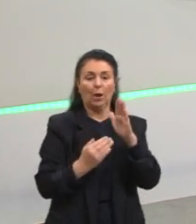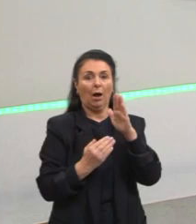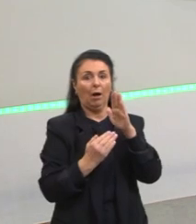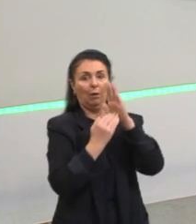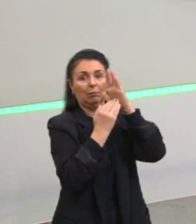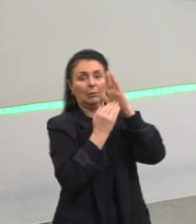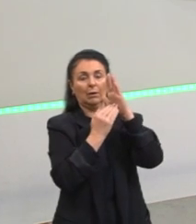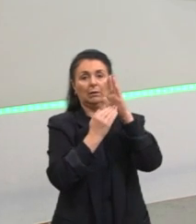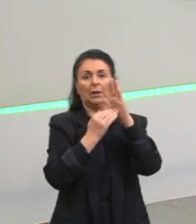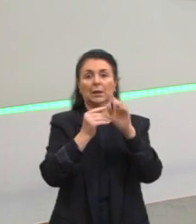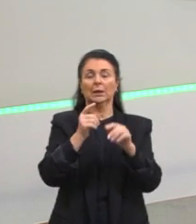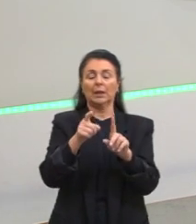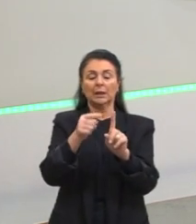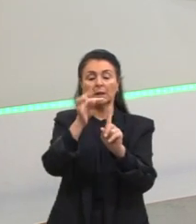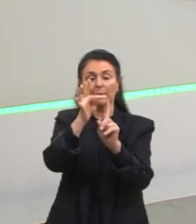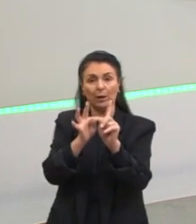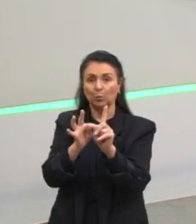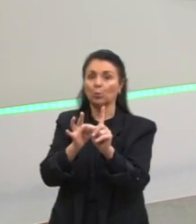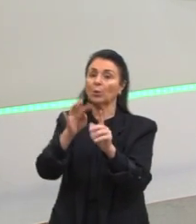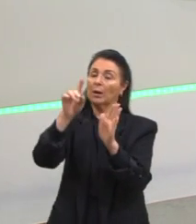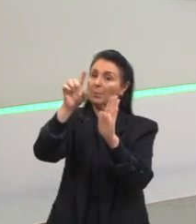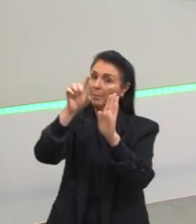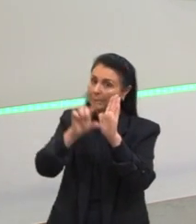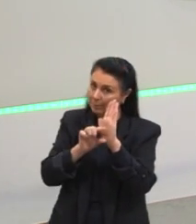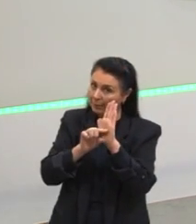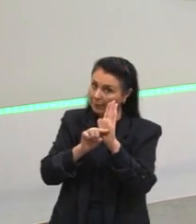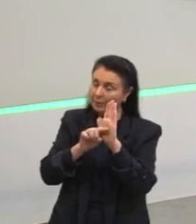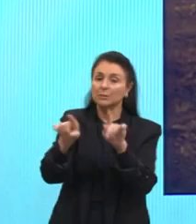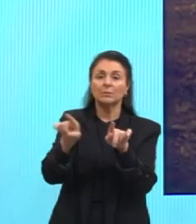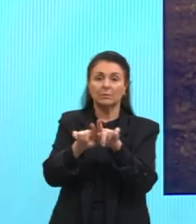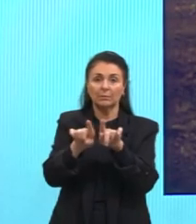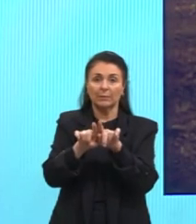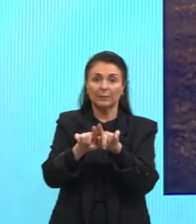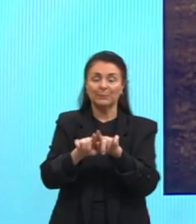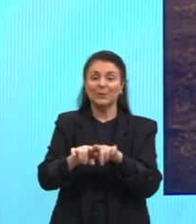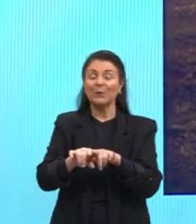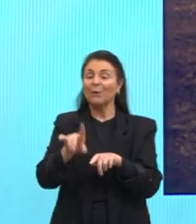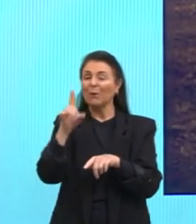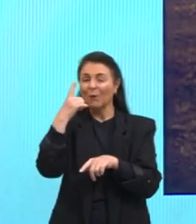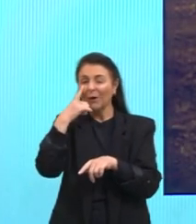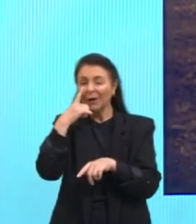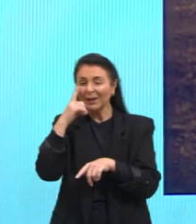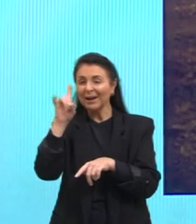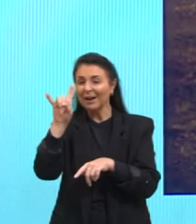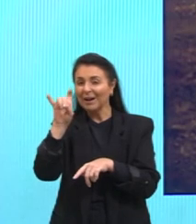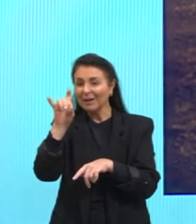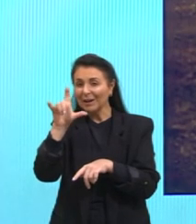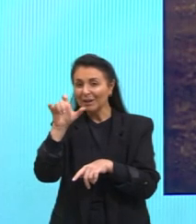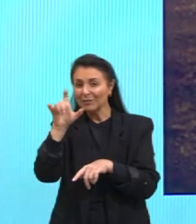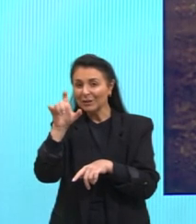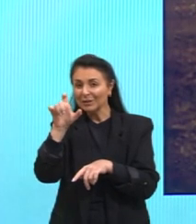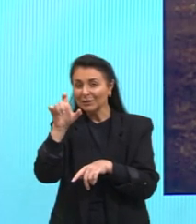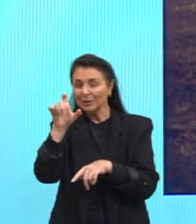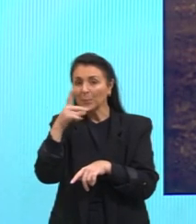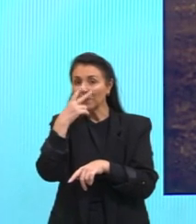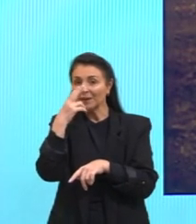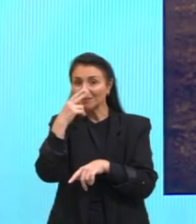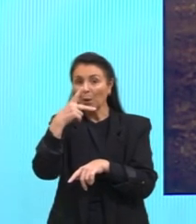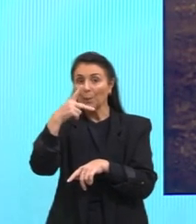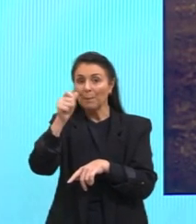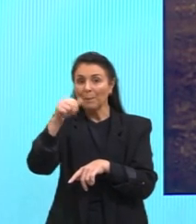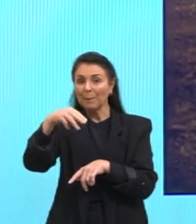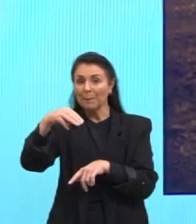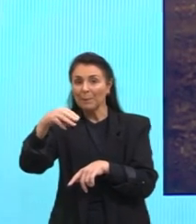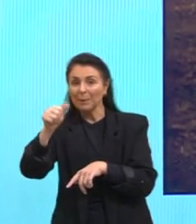aí segurar essa região aí tá meninas e meninos aqui essa foto aqui é Olá aqui é o Pampa argentino que eu trouxe para